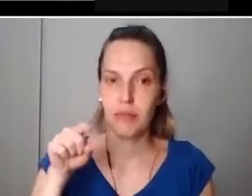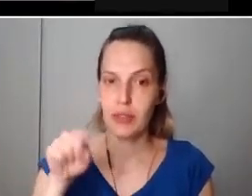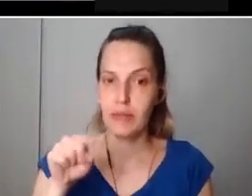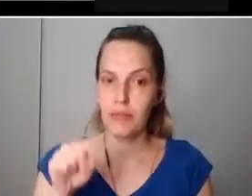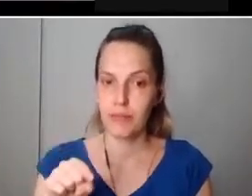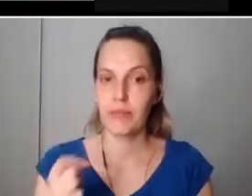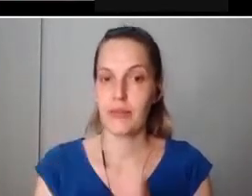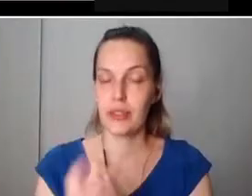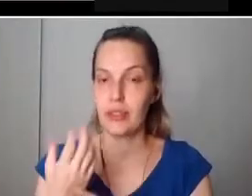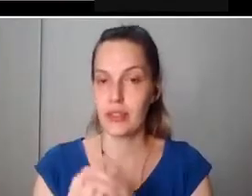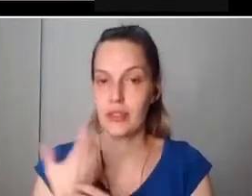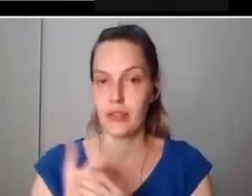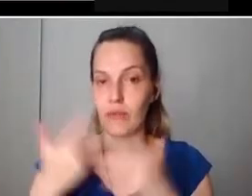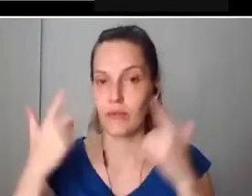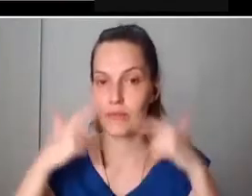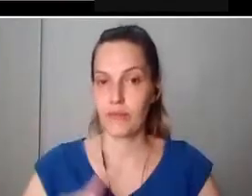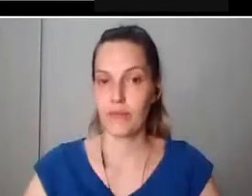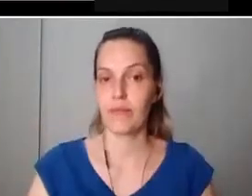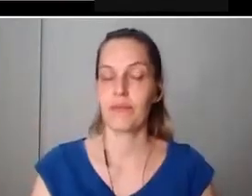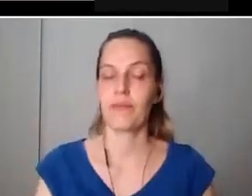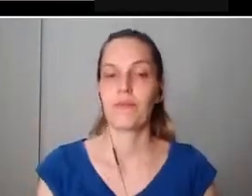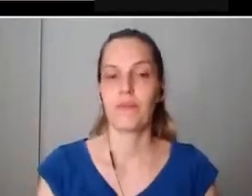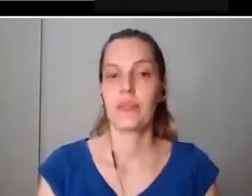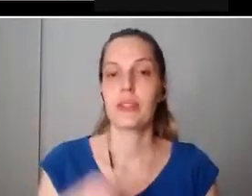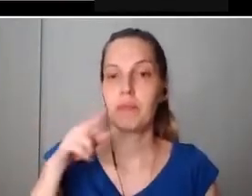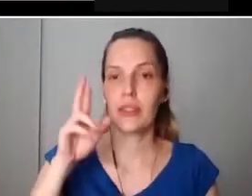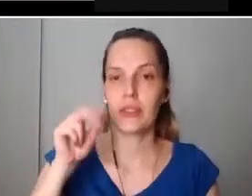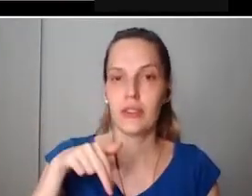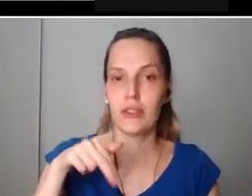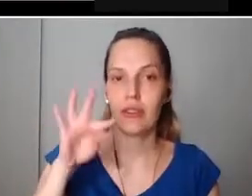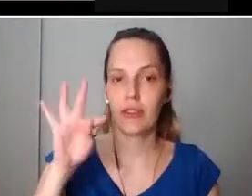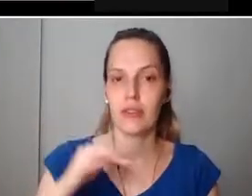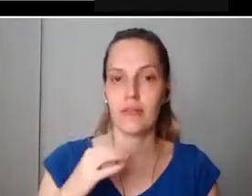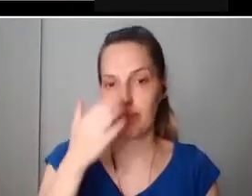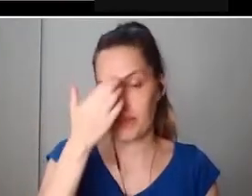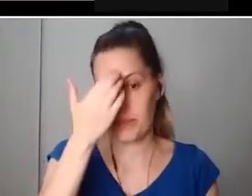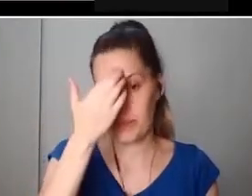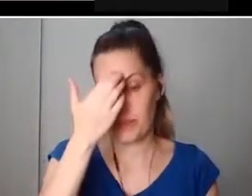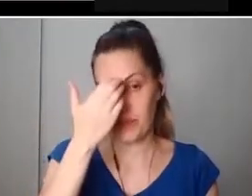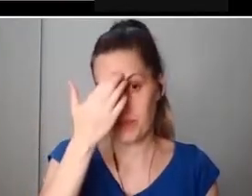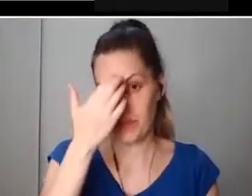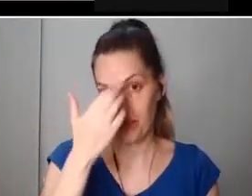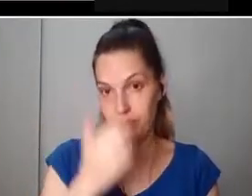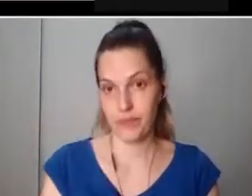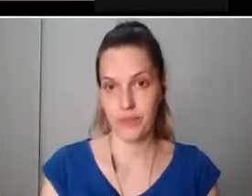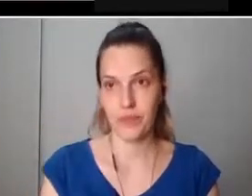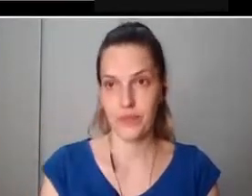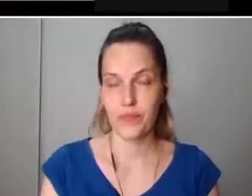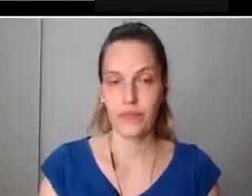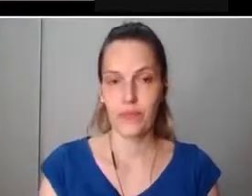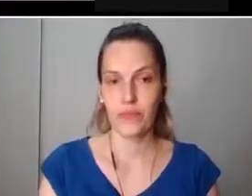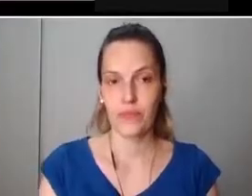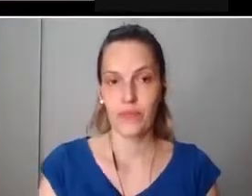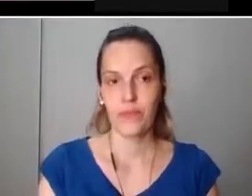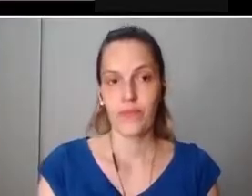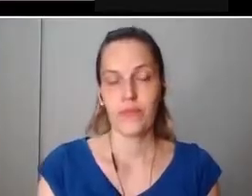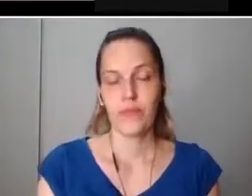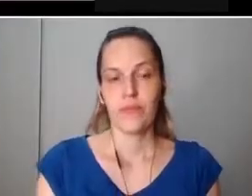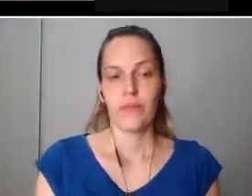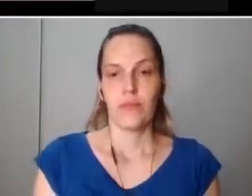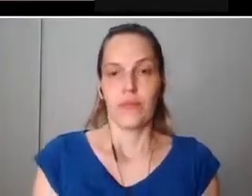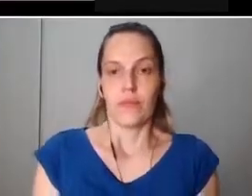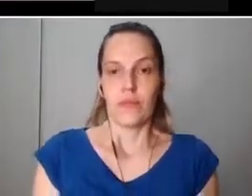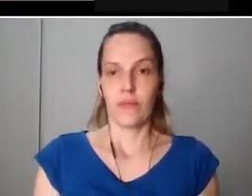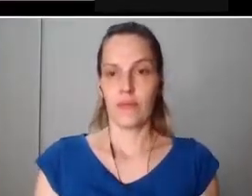80, em média, né, o PRNT, tá? E aqui é como